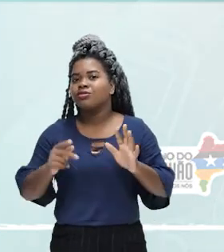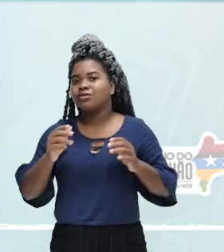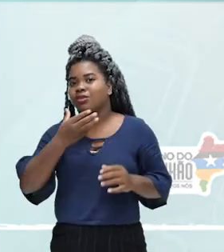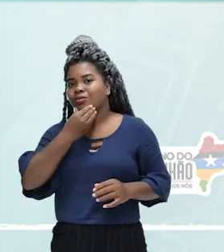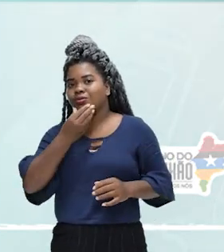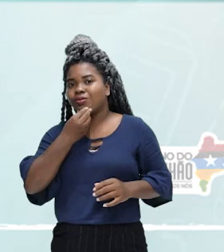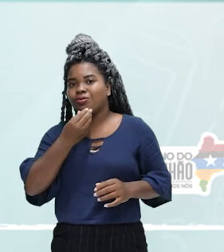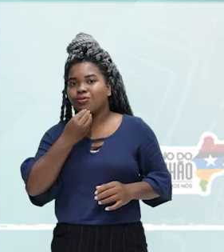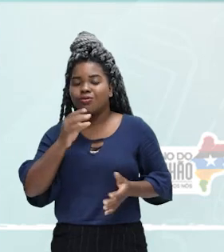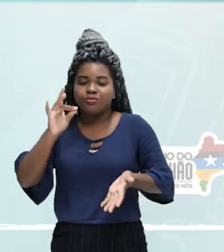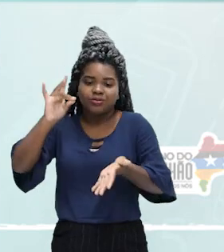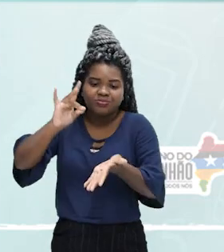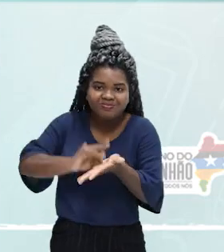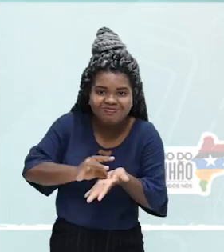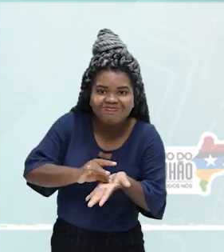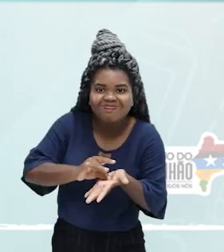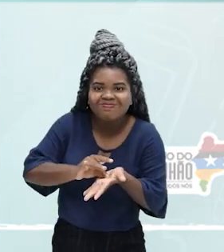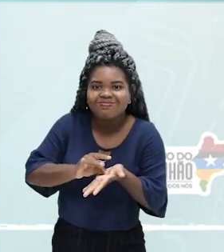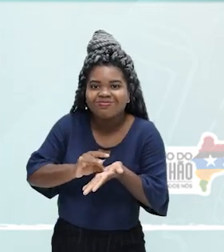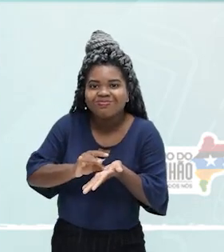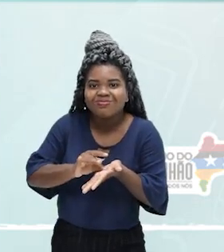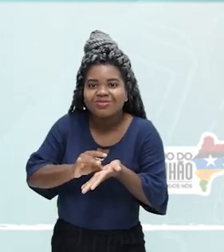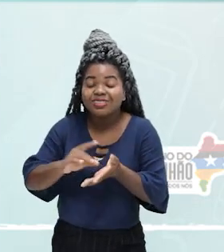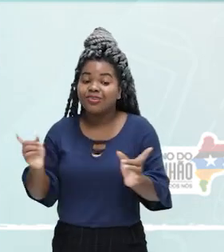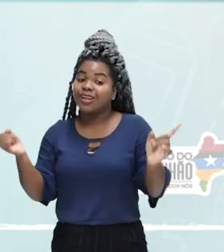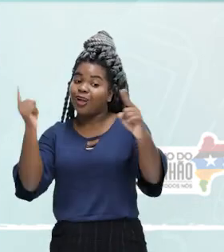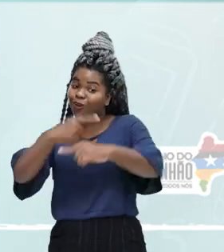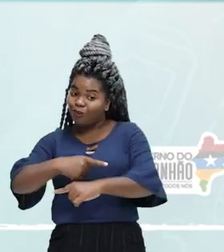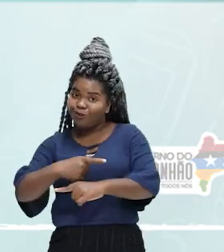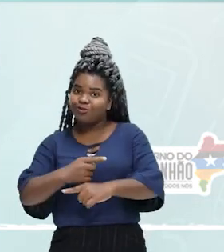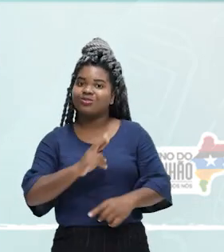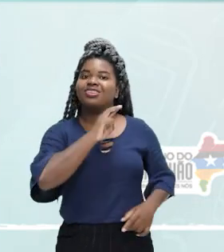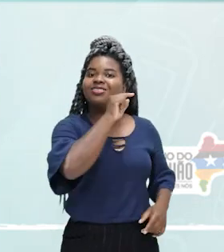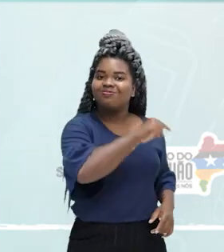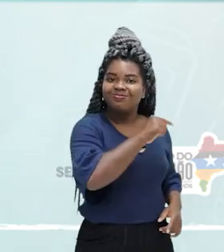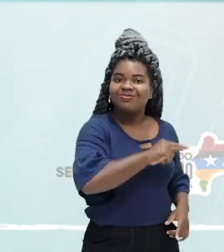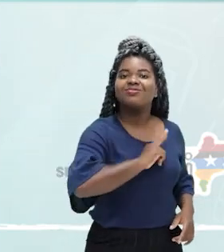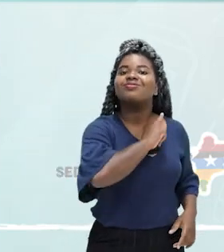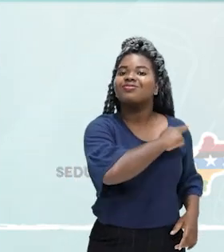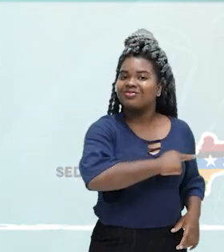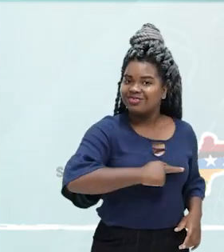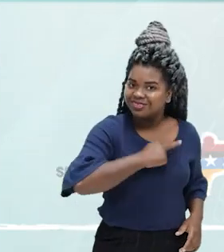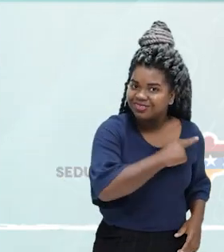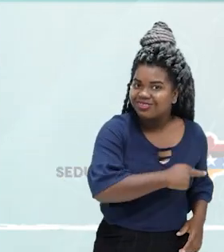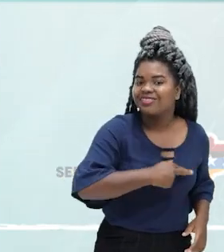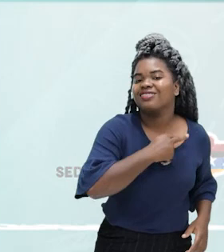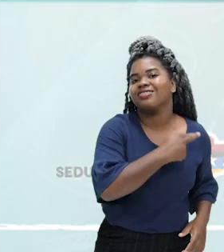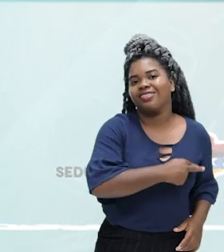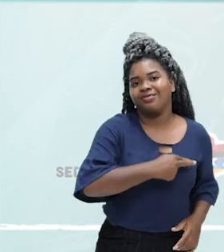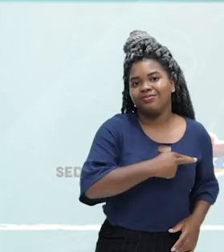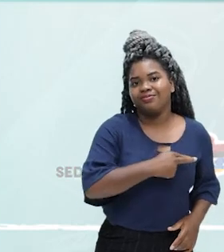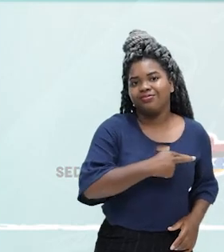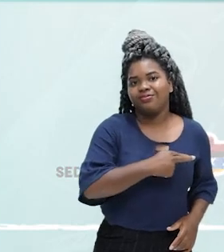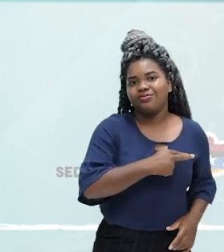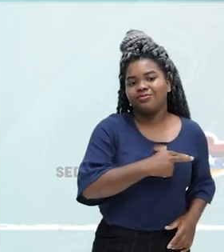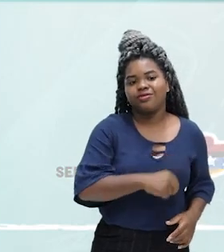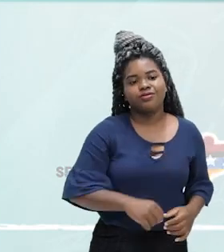realista. Por isso, se posicionaram contra a postura formal, conservadora e acadêmica do romantismo.